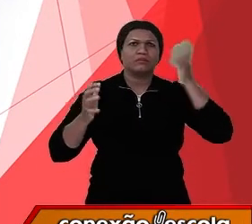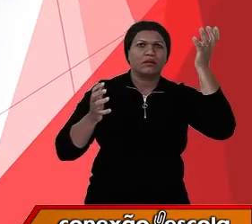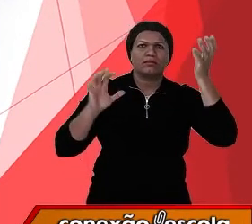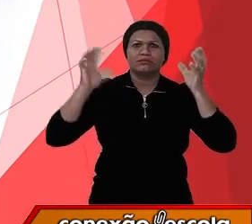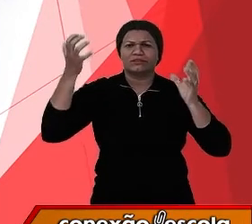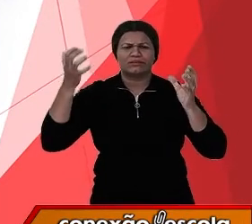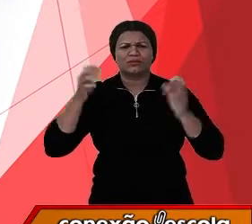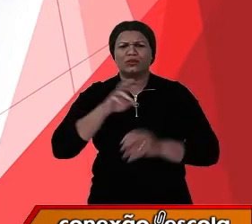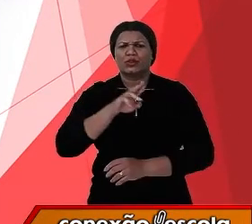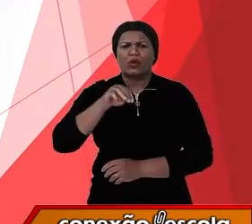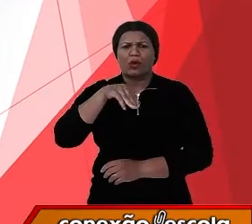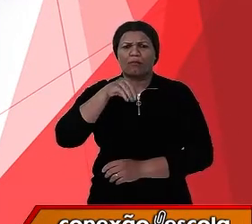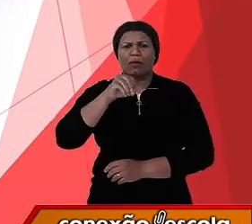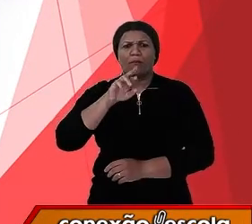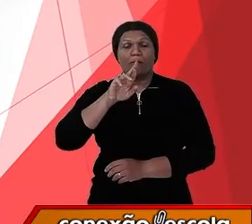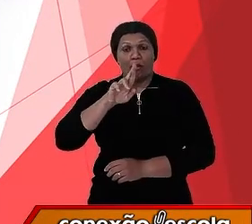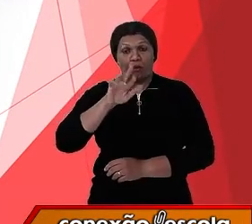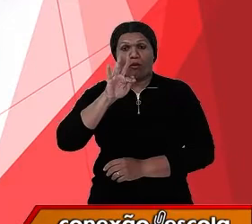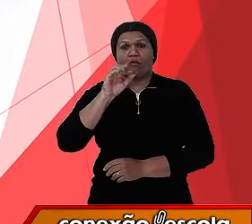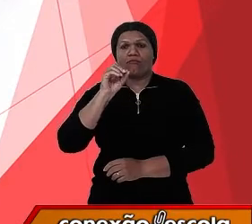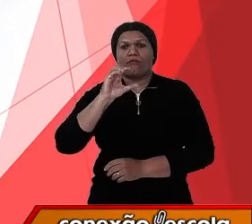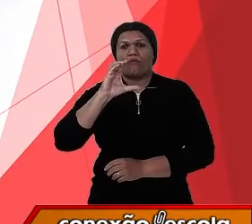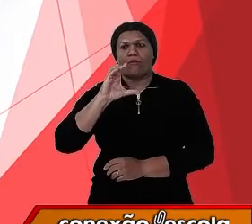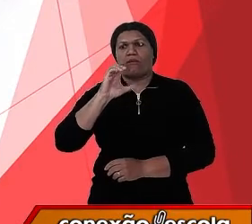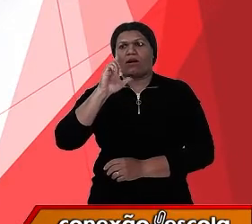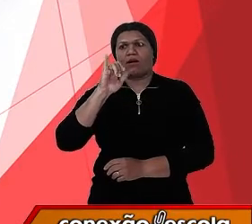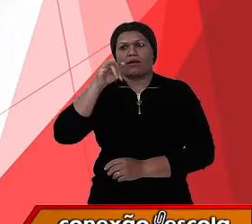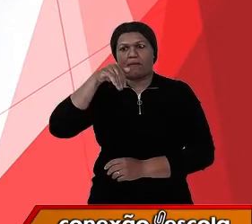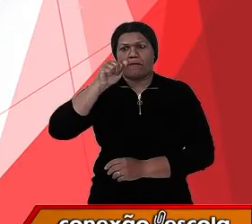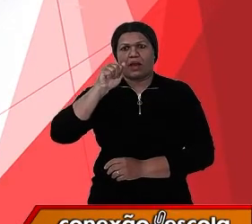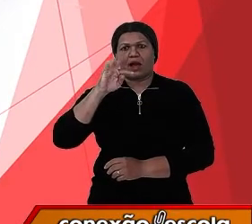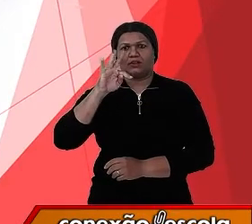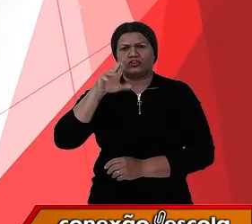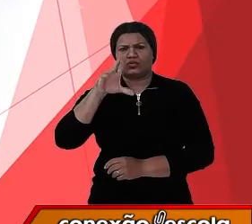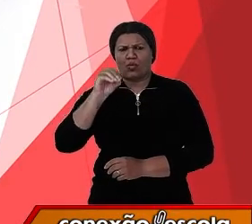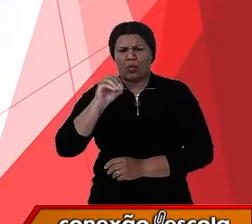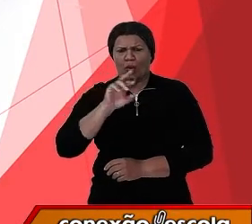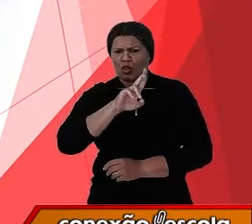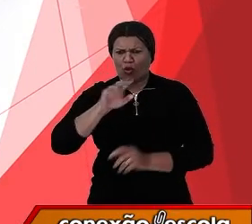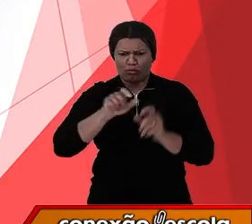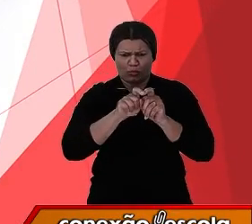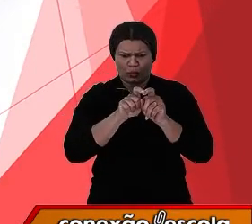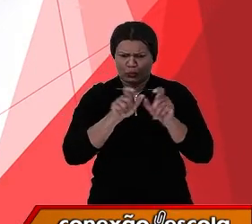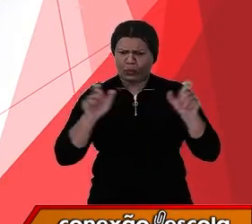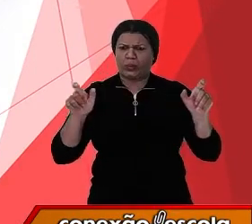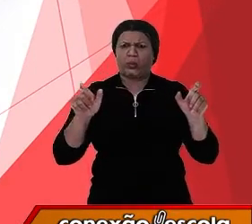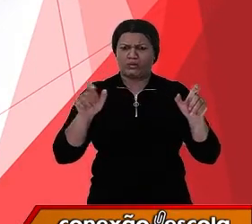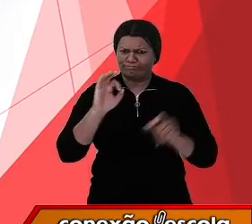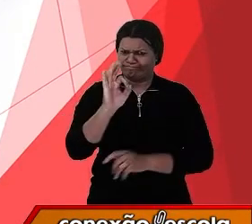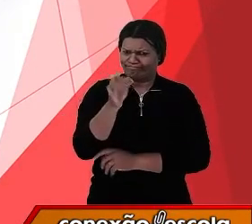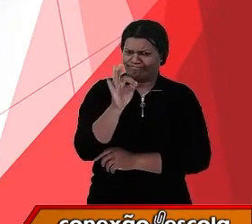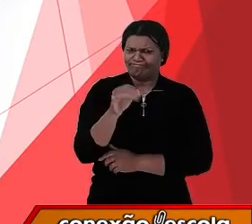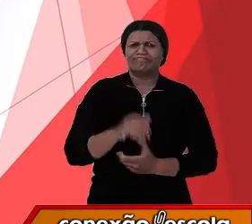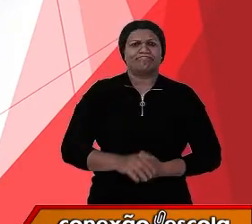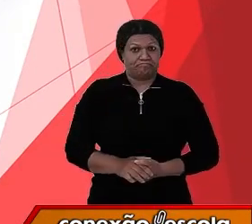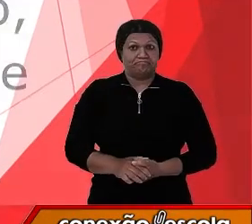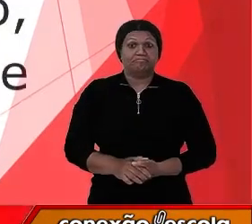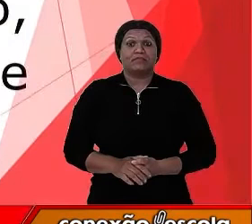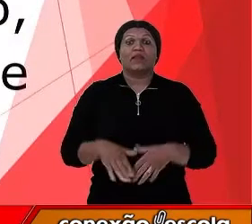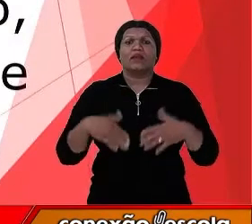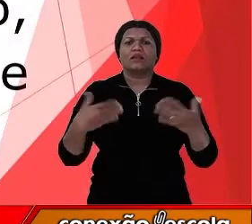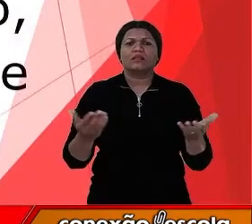que nome em pesado nome forte nome grande então se liga aí Bel